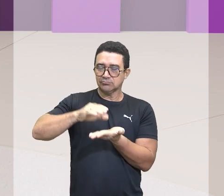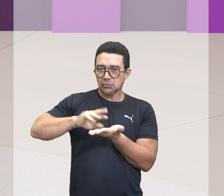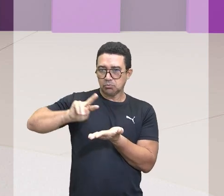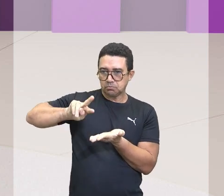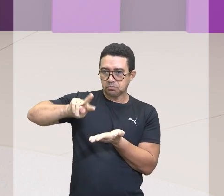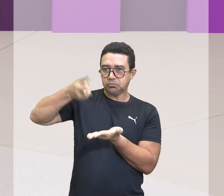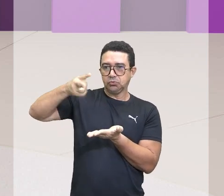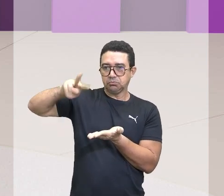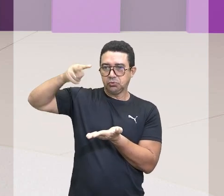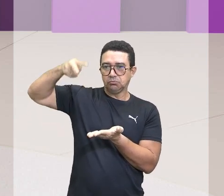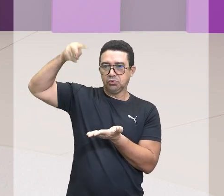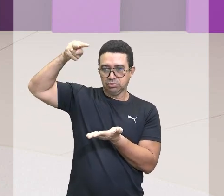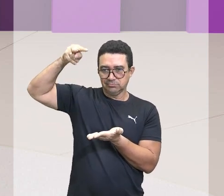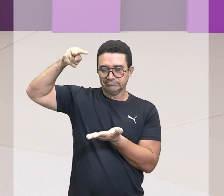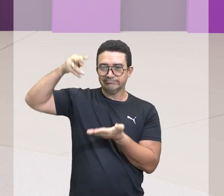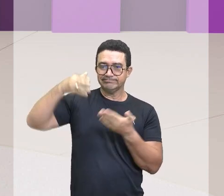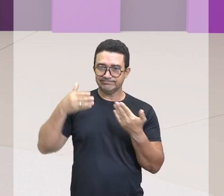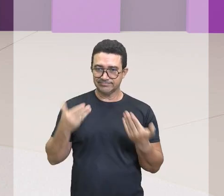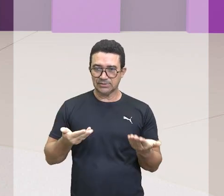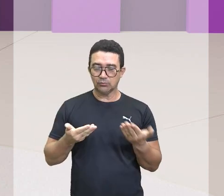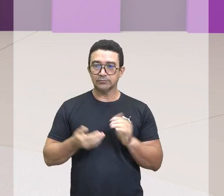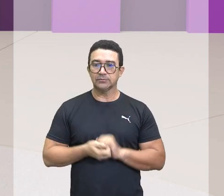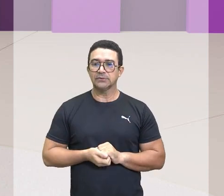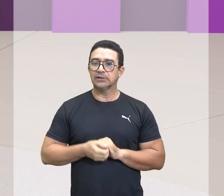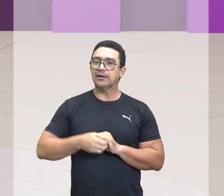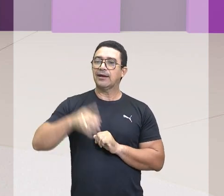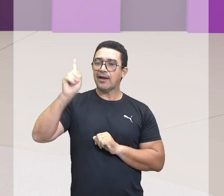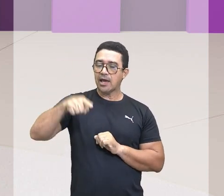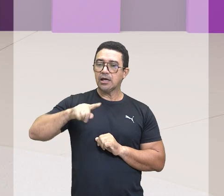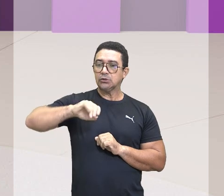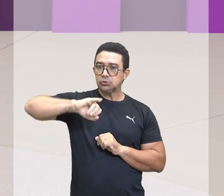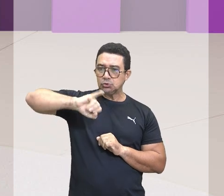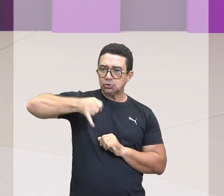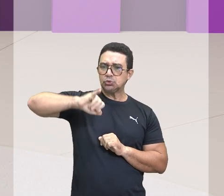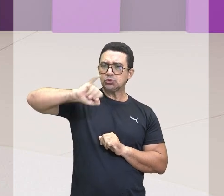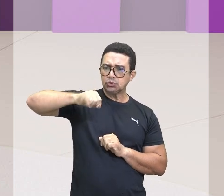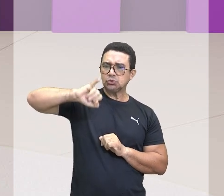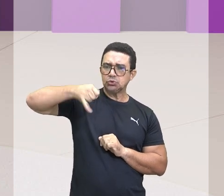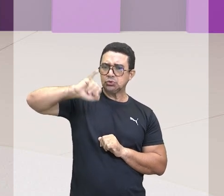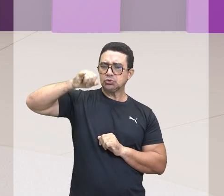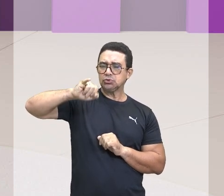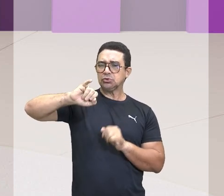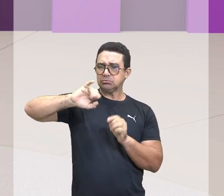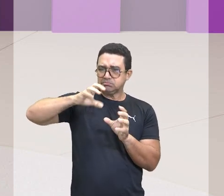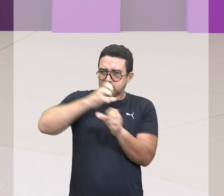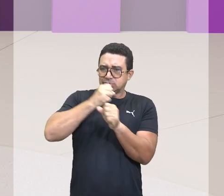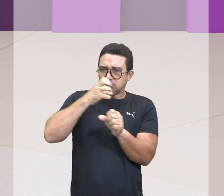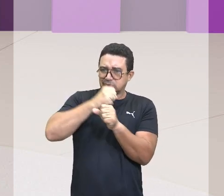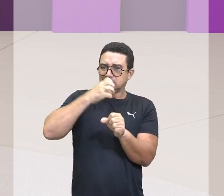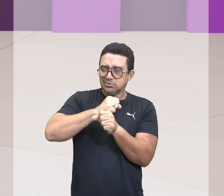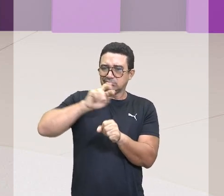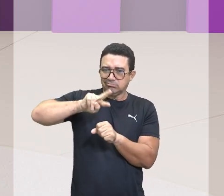valor aplicado. Estamos falando então de juros sobre juros. Observe nessa imagem que isso significa